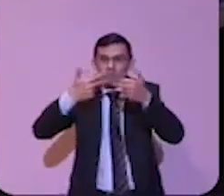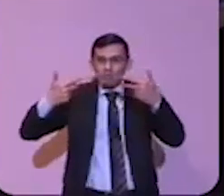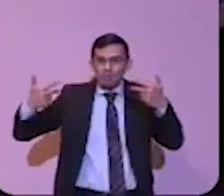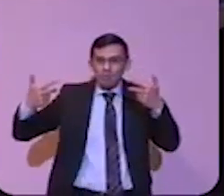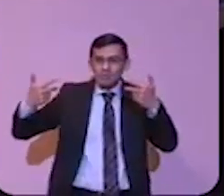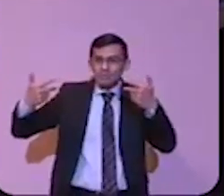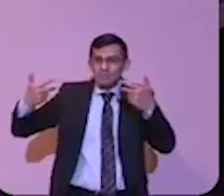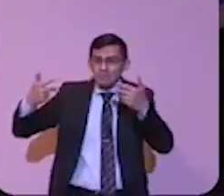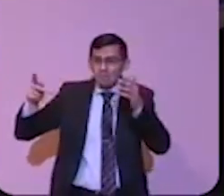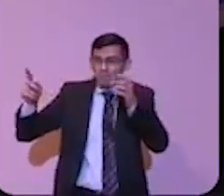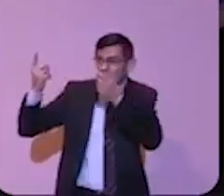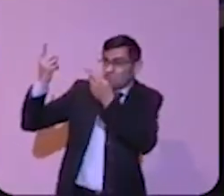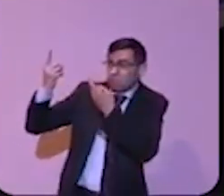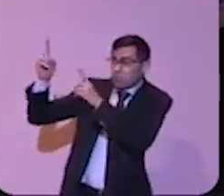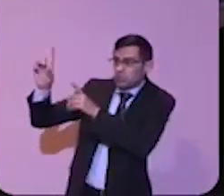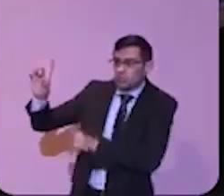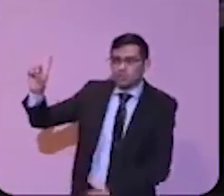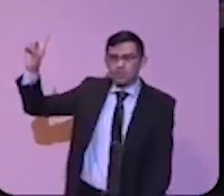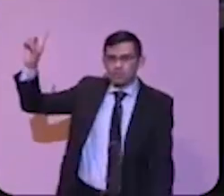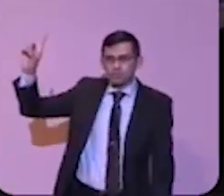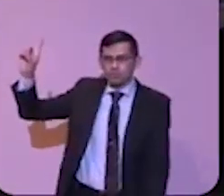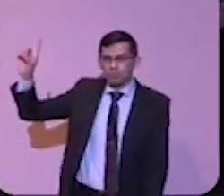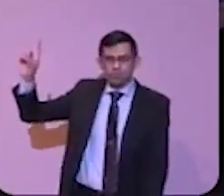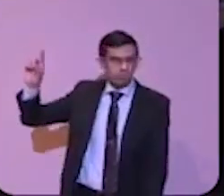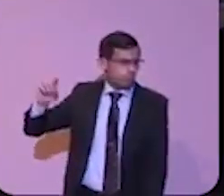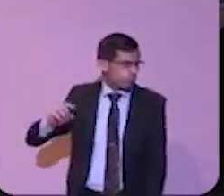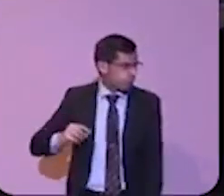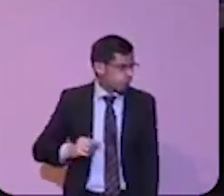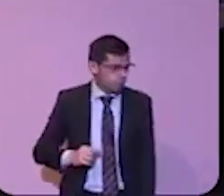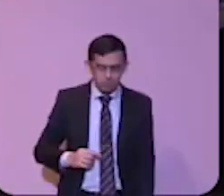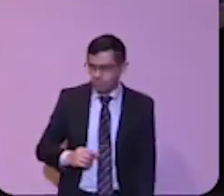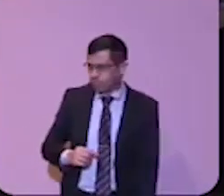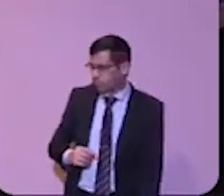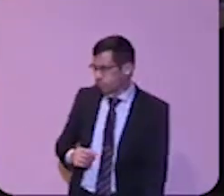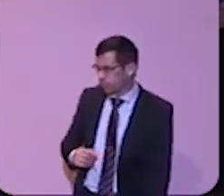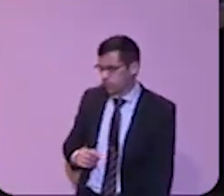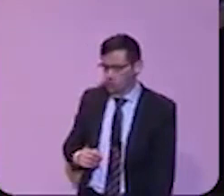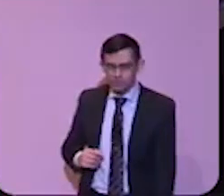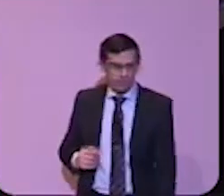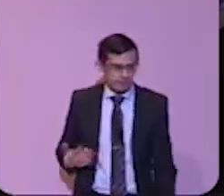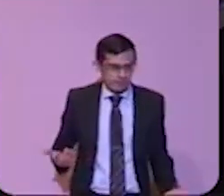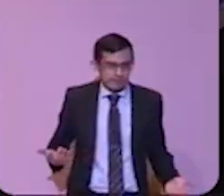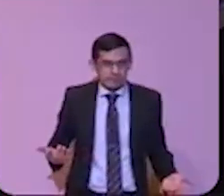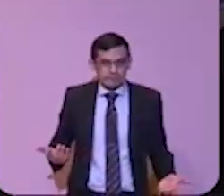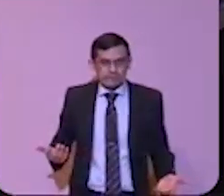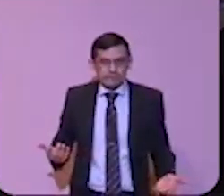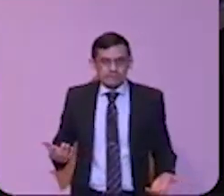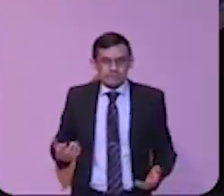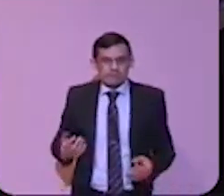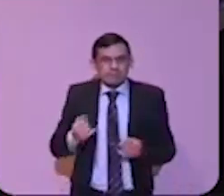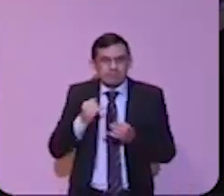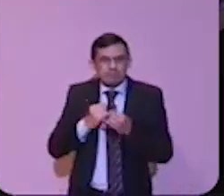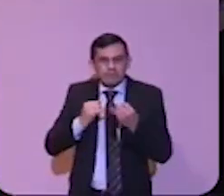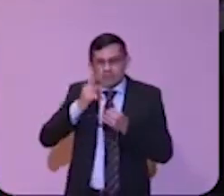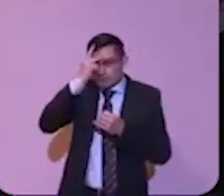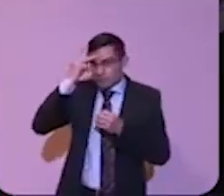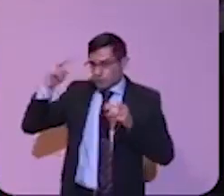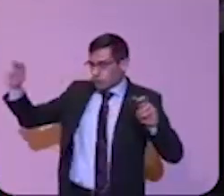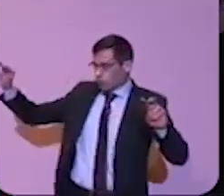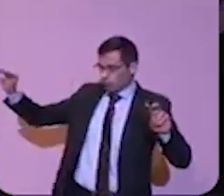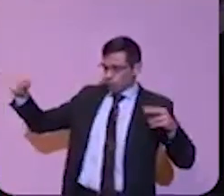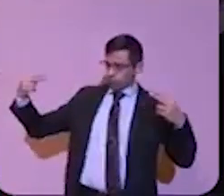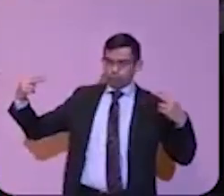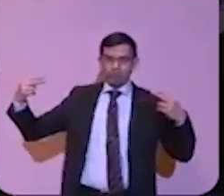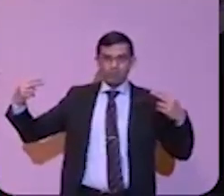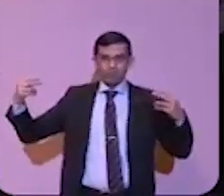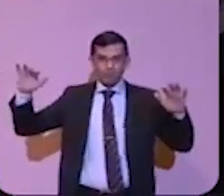contra Deus. E eu olhei para um lado assim, olhei para o outro, parecia que todo mundo estava me